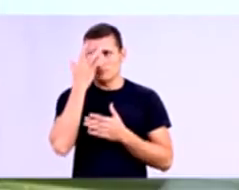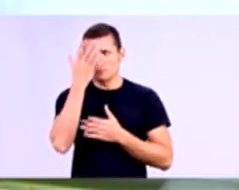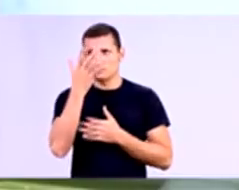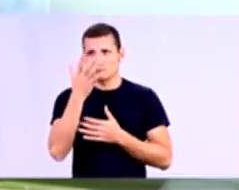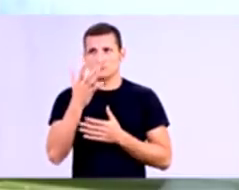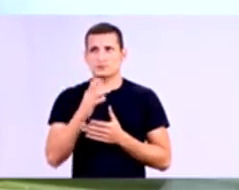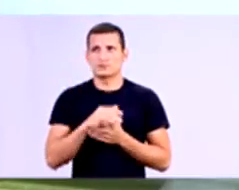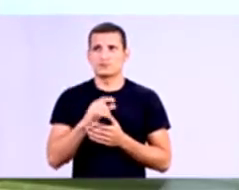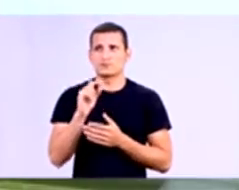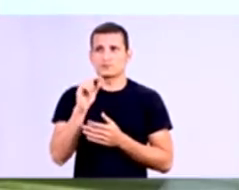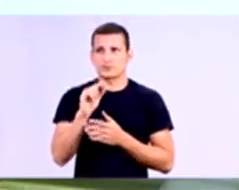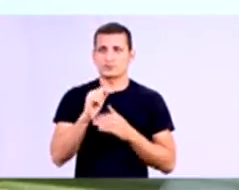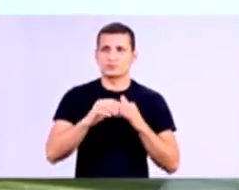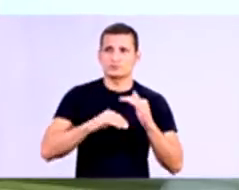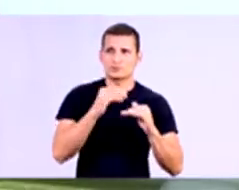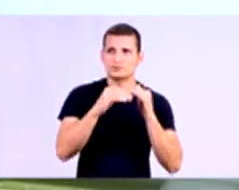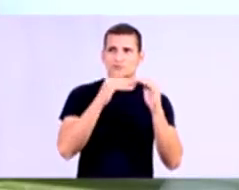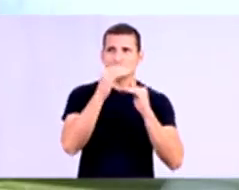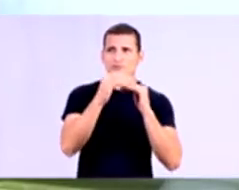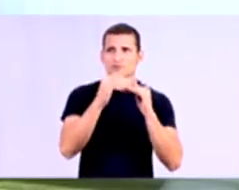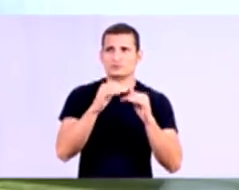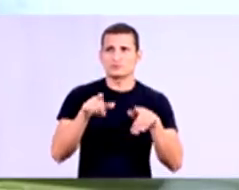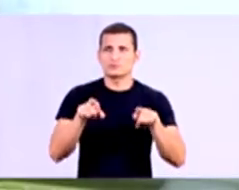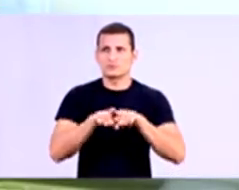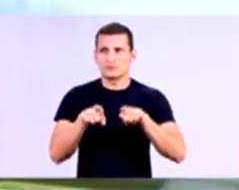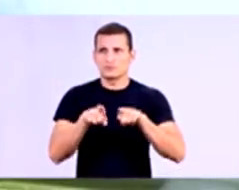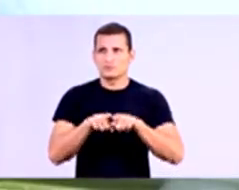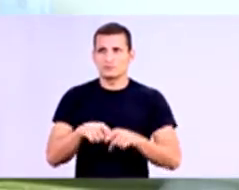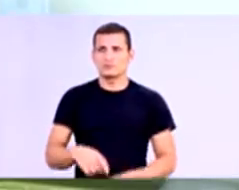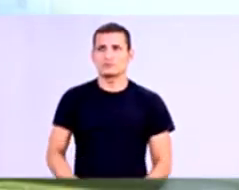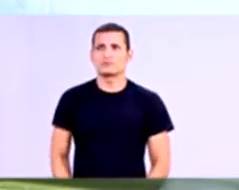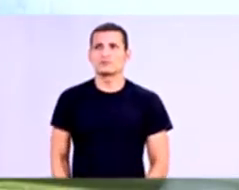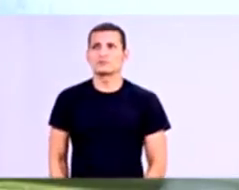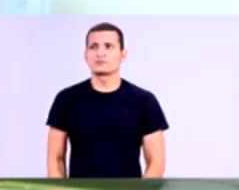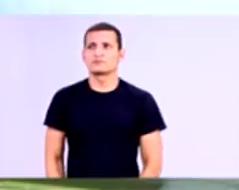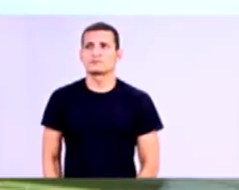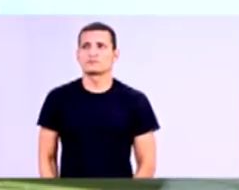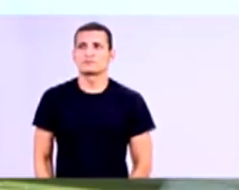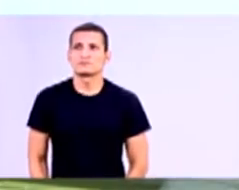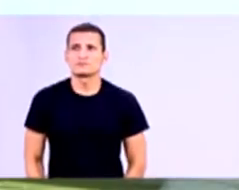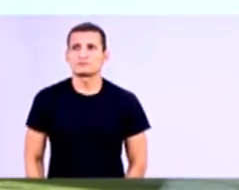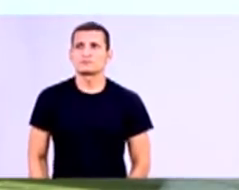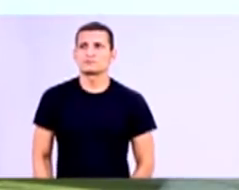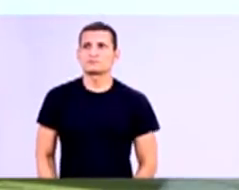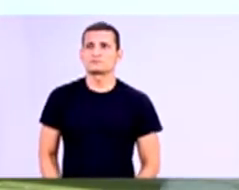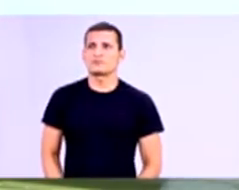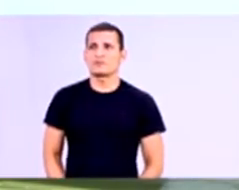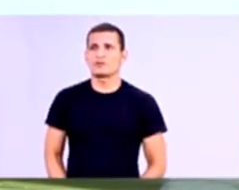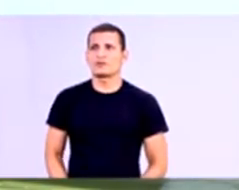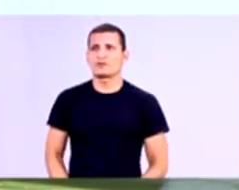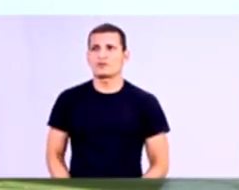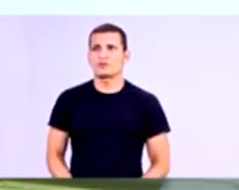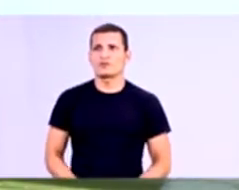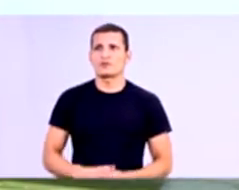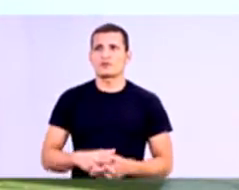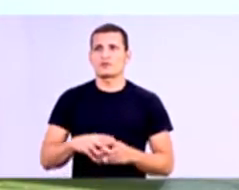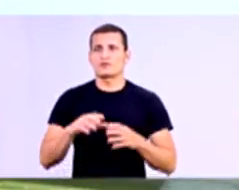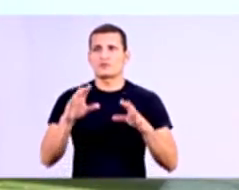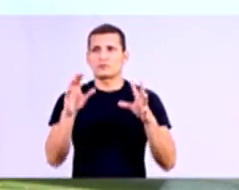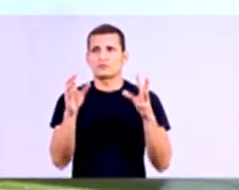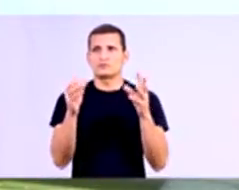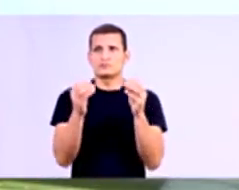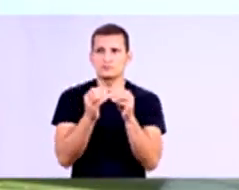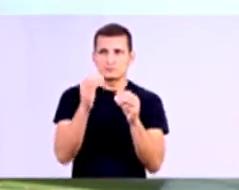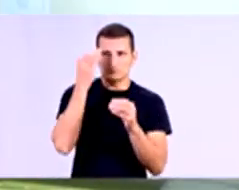bastante já um pouco no desenvolvimento e também, como eu falei e volto a falar, unificar o